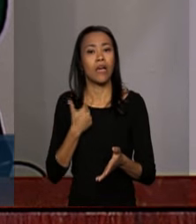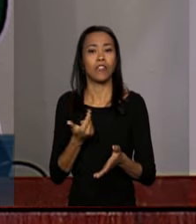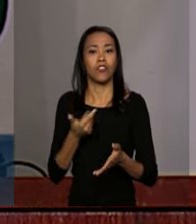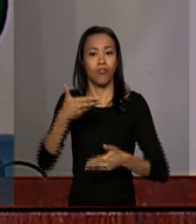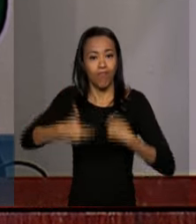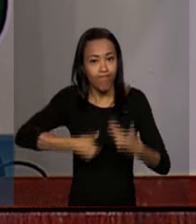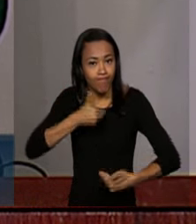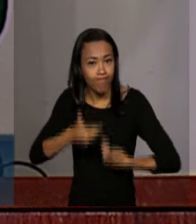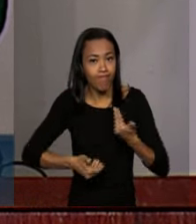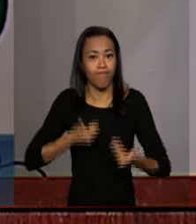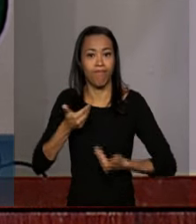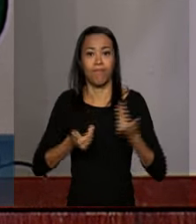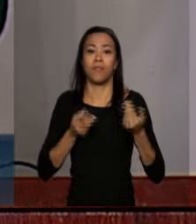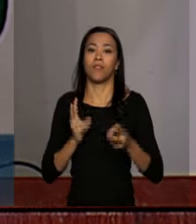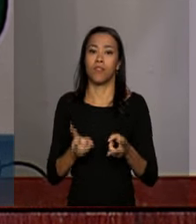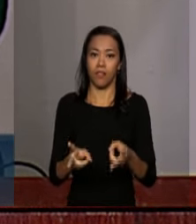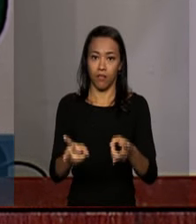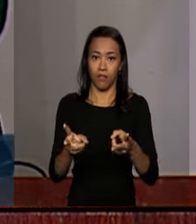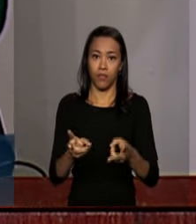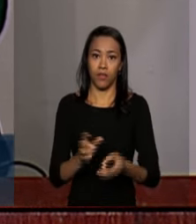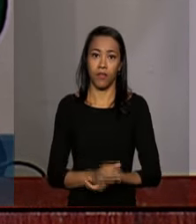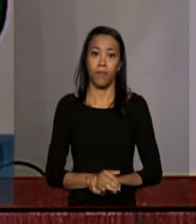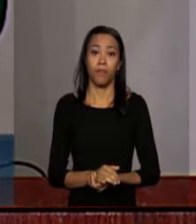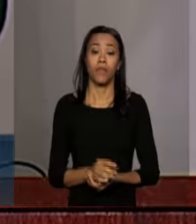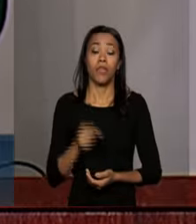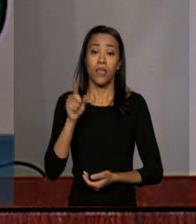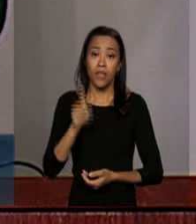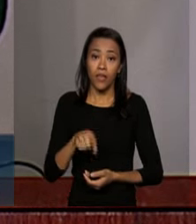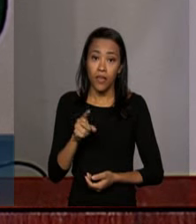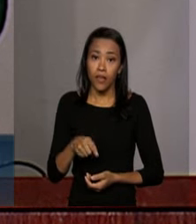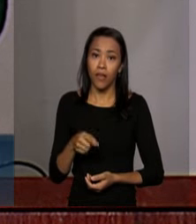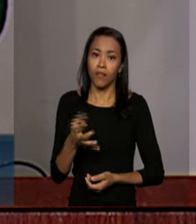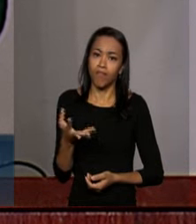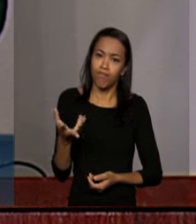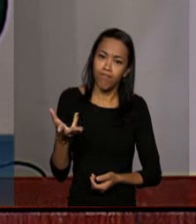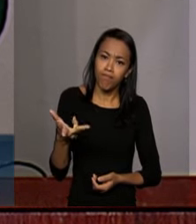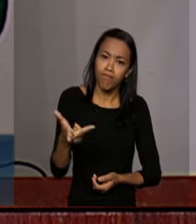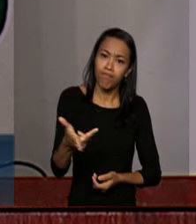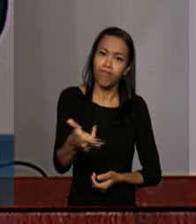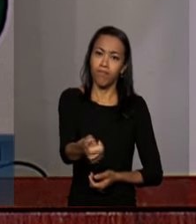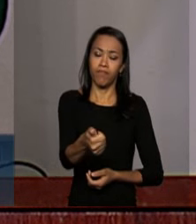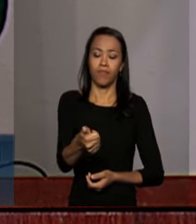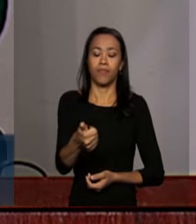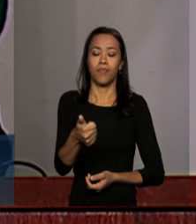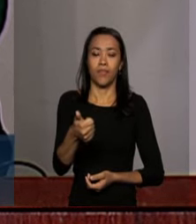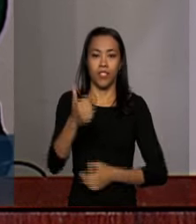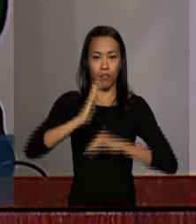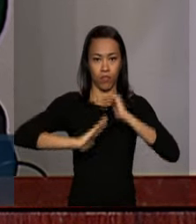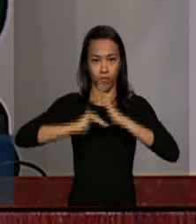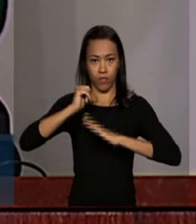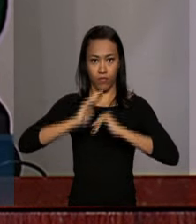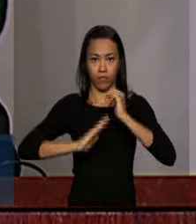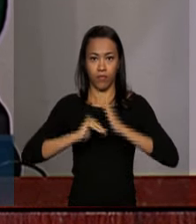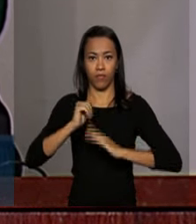servir, SAID tornou-se exemplo de eficiência, discrição e